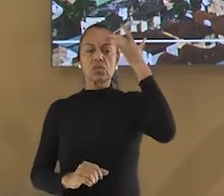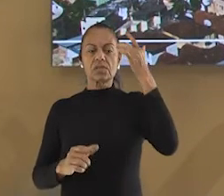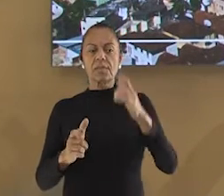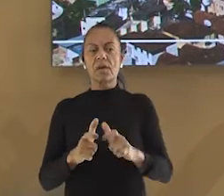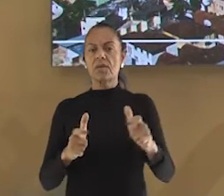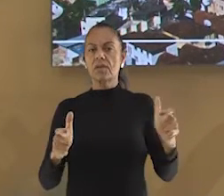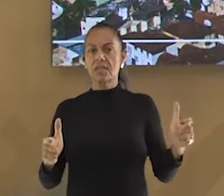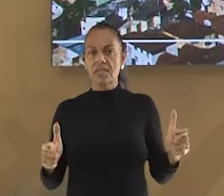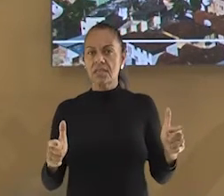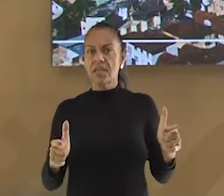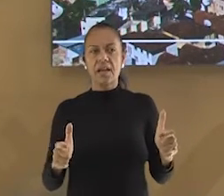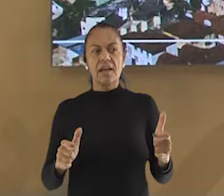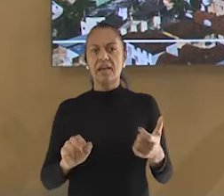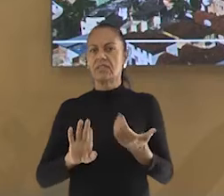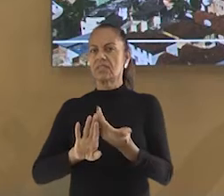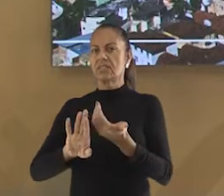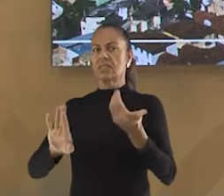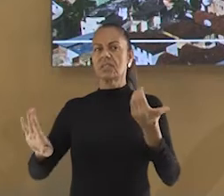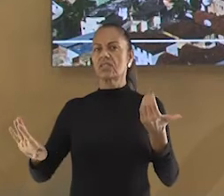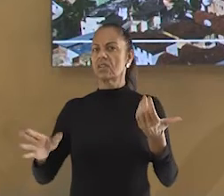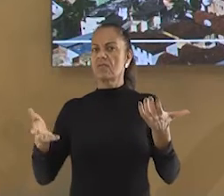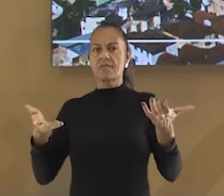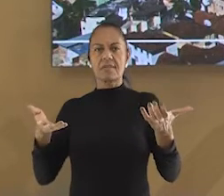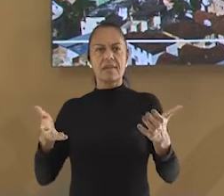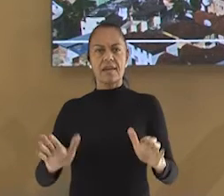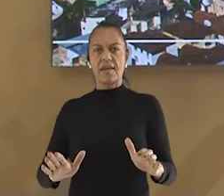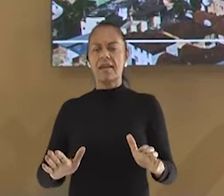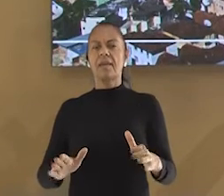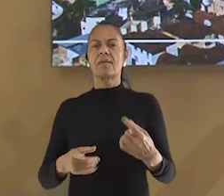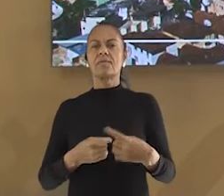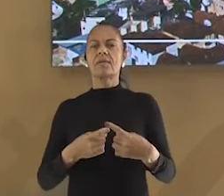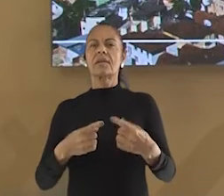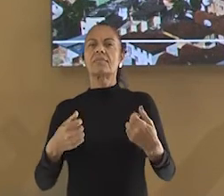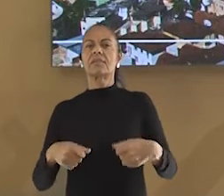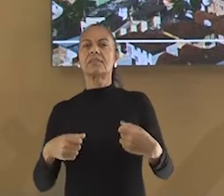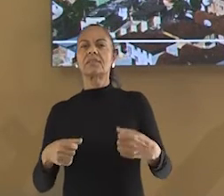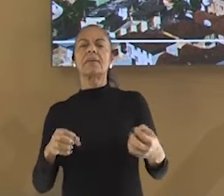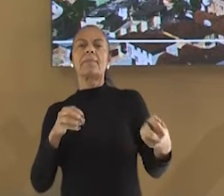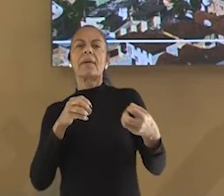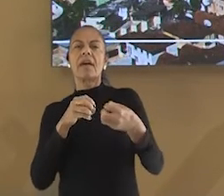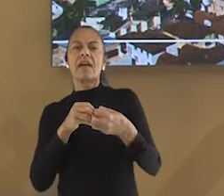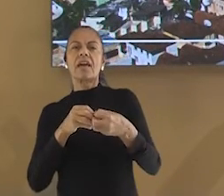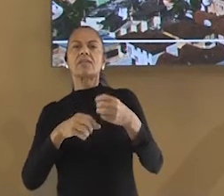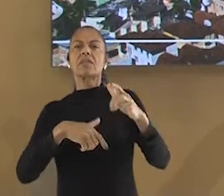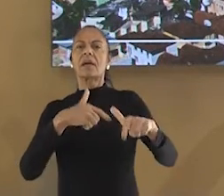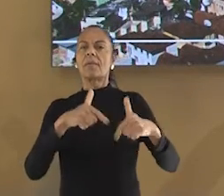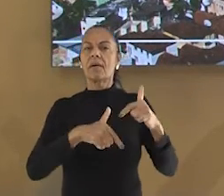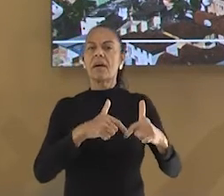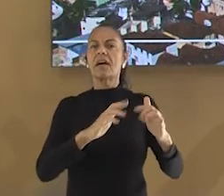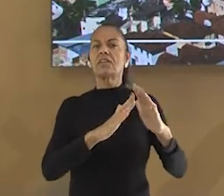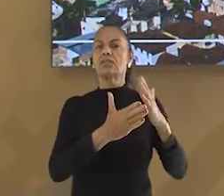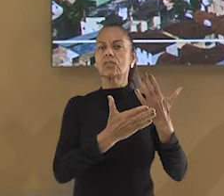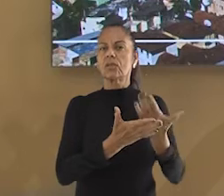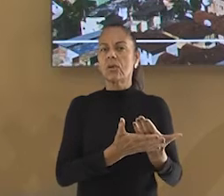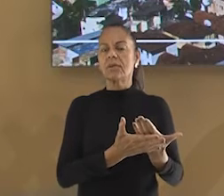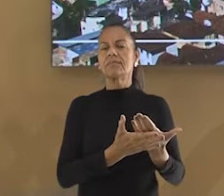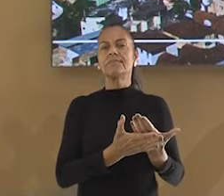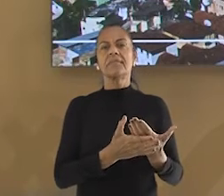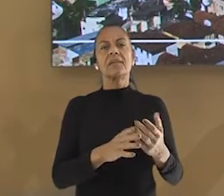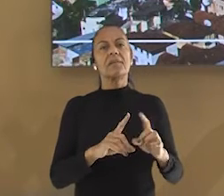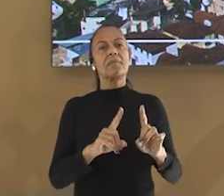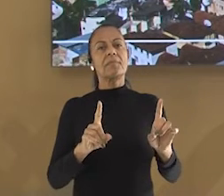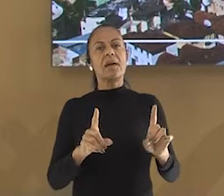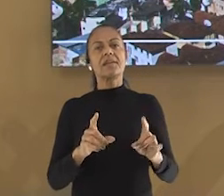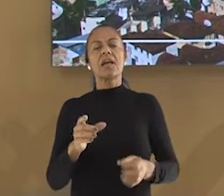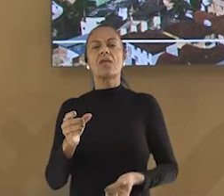cidade. E como a maioria das pessoas não querem ficar distante dos centros por questões de trabalho, escola e outros,